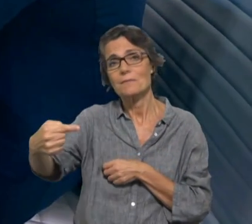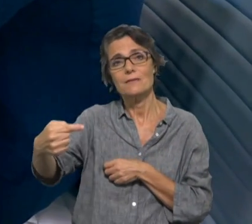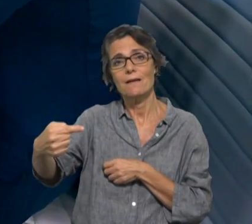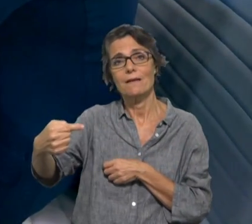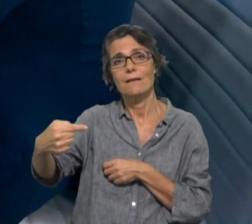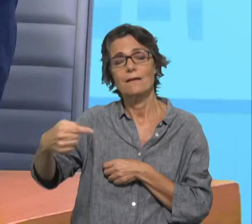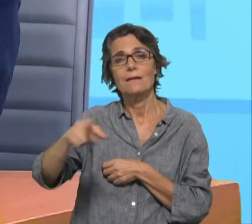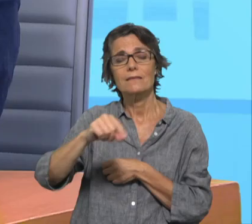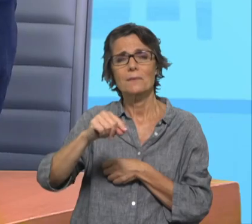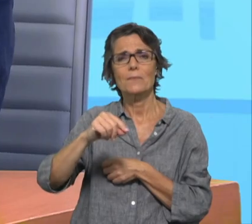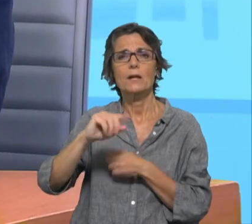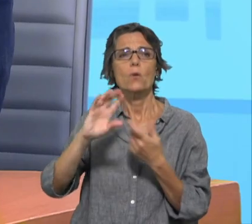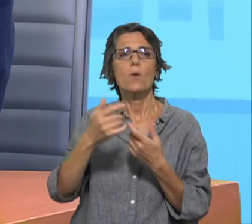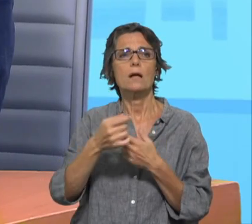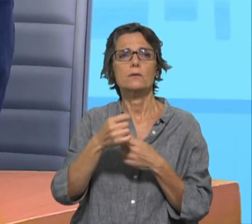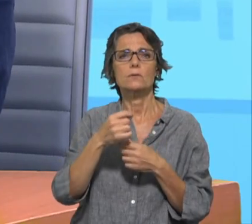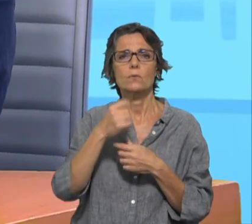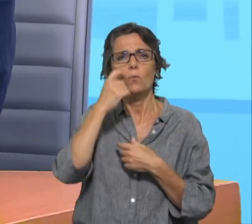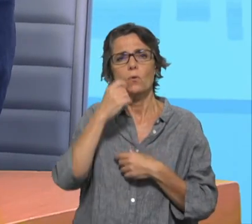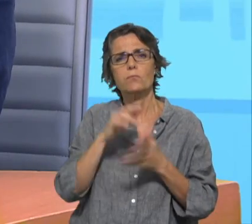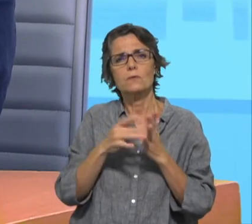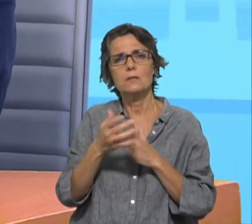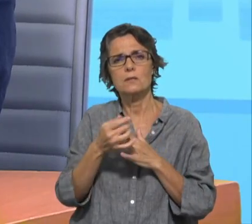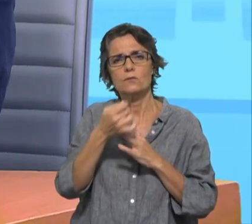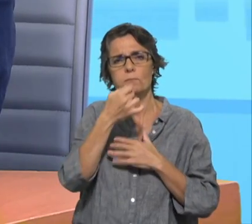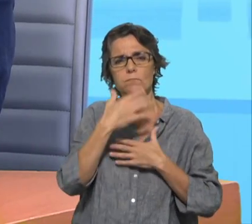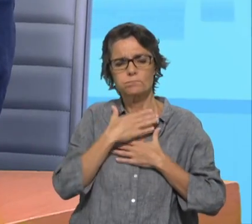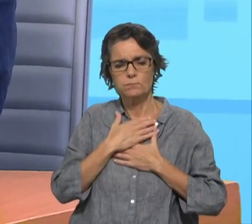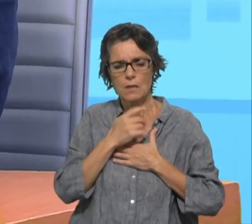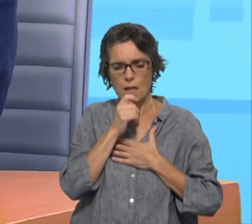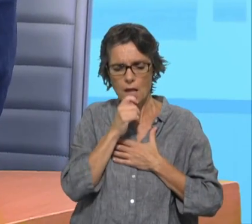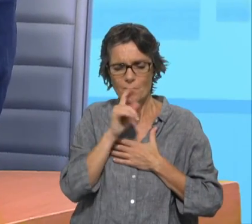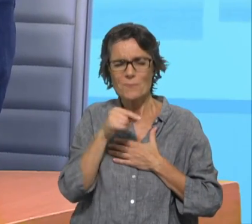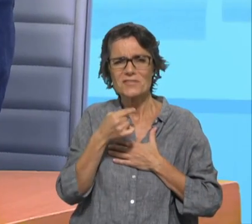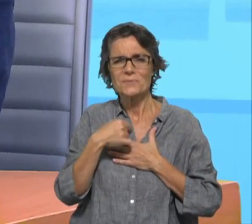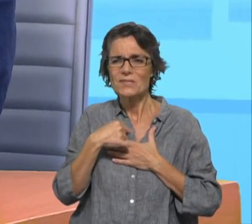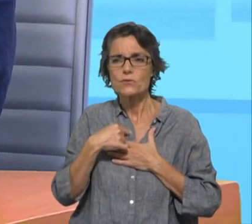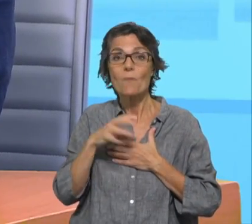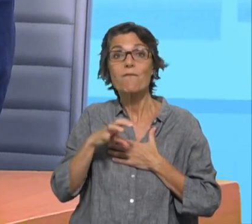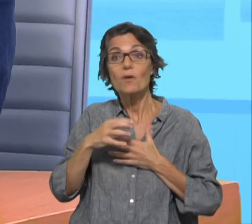em comunhão uns com os outros. E sentimos que às vezes tudo isto é vivido de modo muito frágil. Mas isso não nos deve